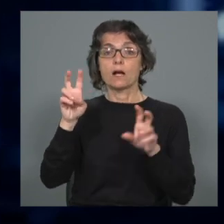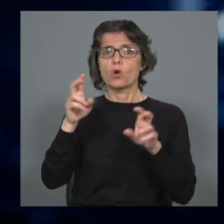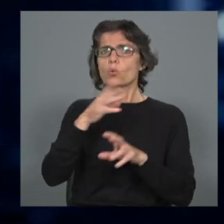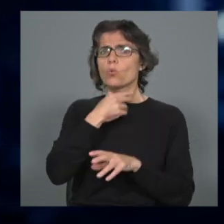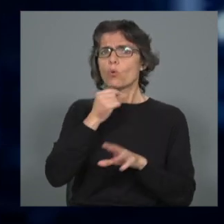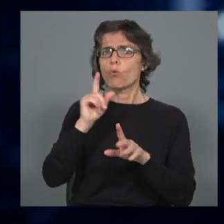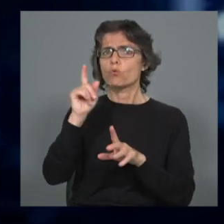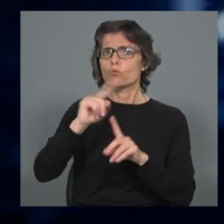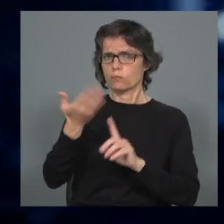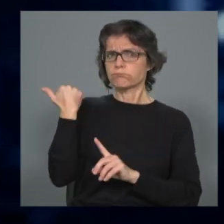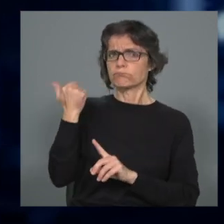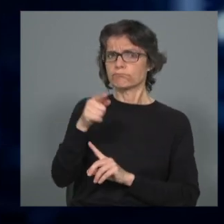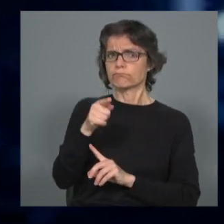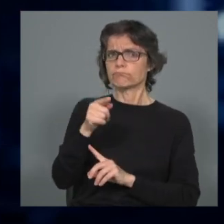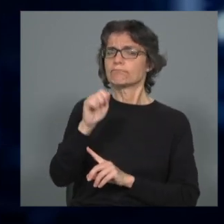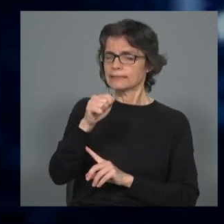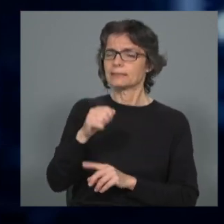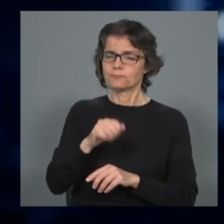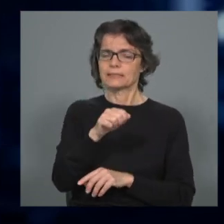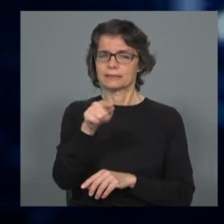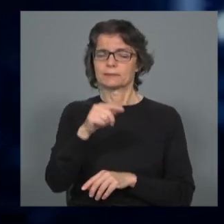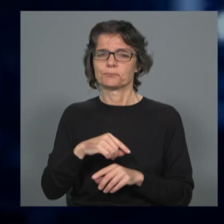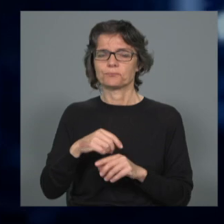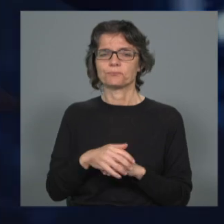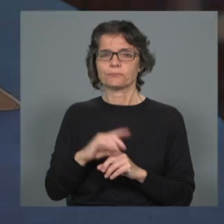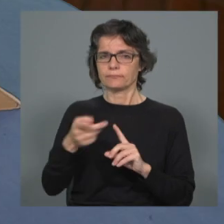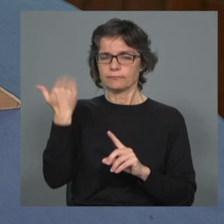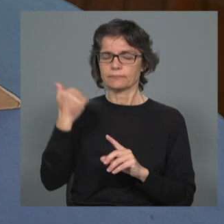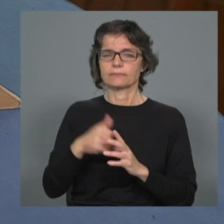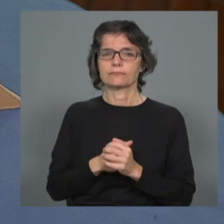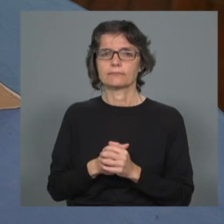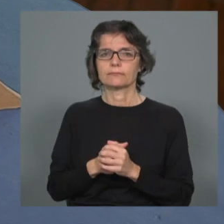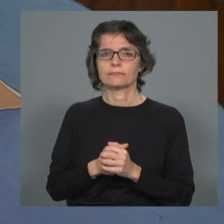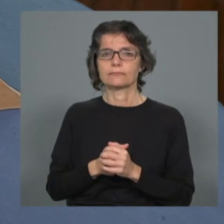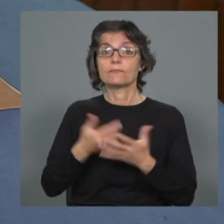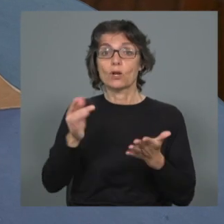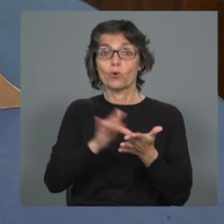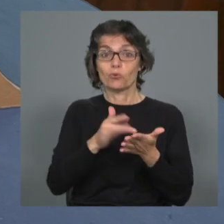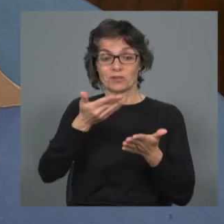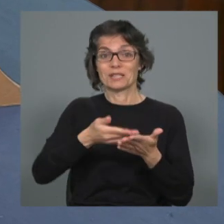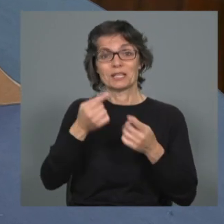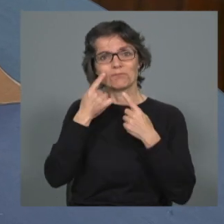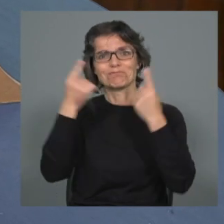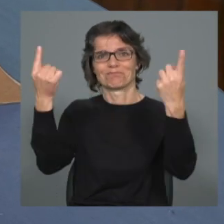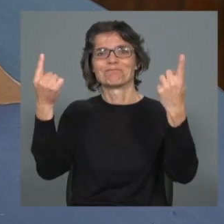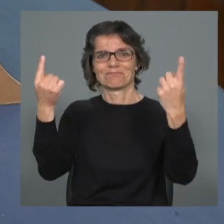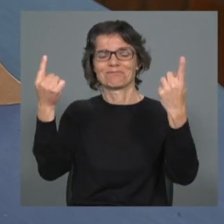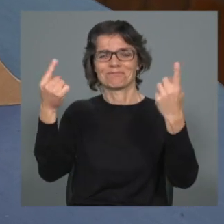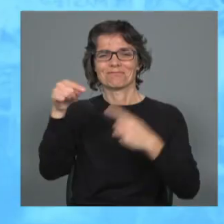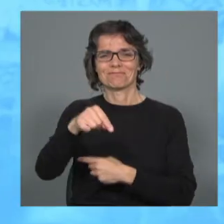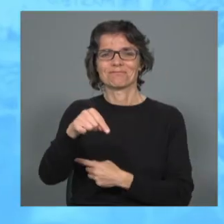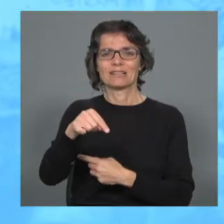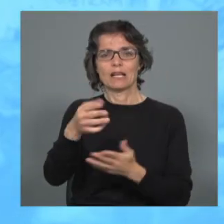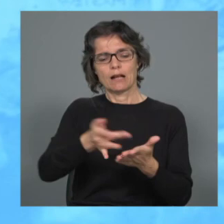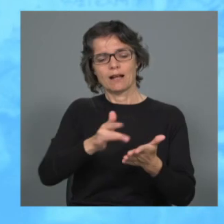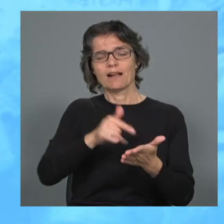Foi aí que comemoraram os 30 anos. Chegou agora este livro ao público, onde se